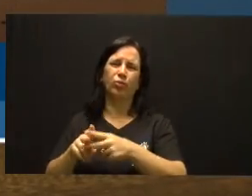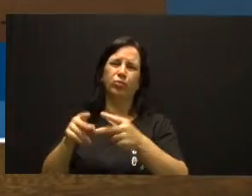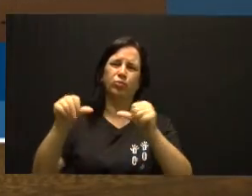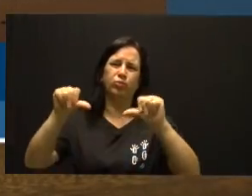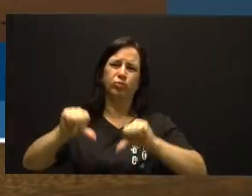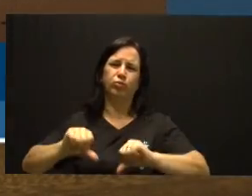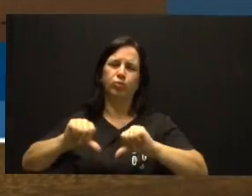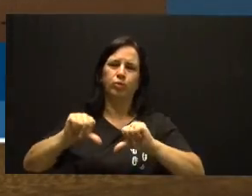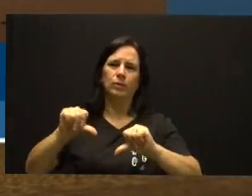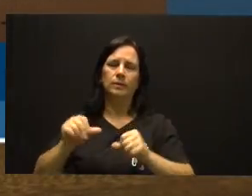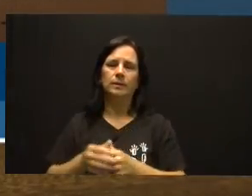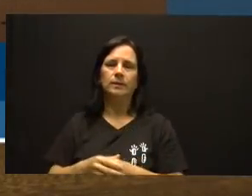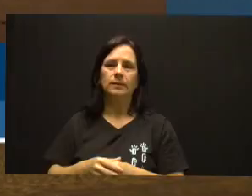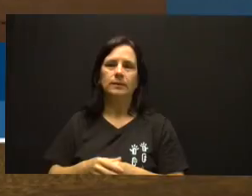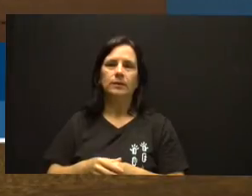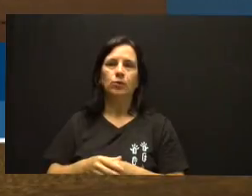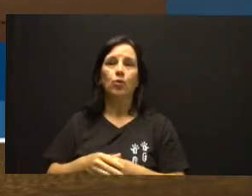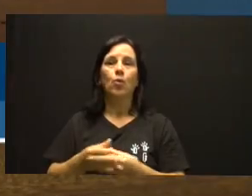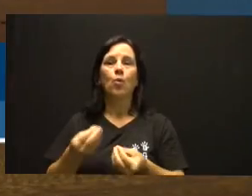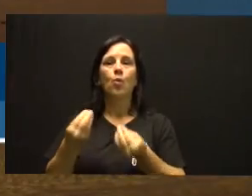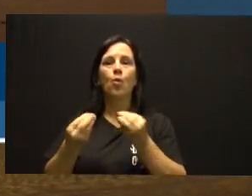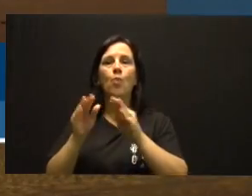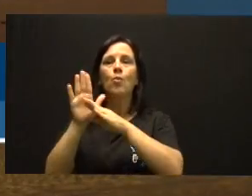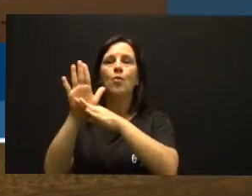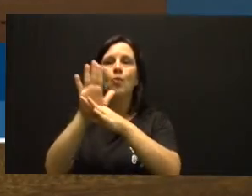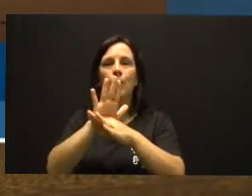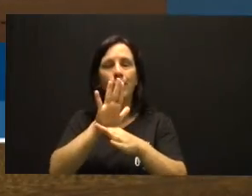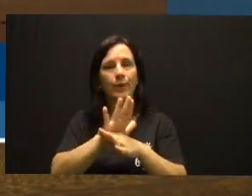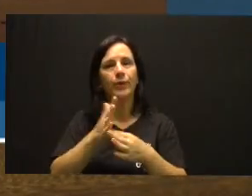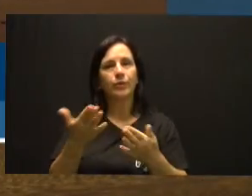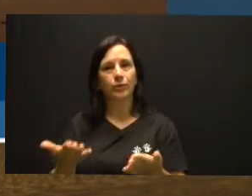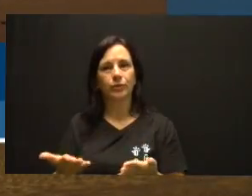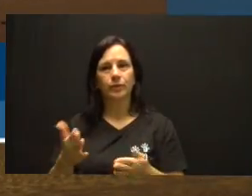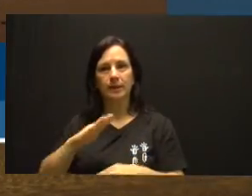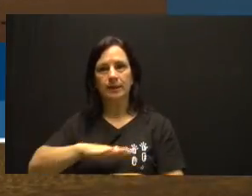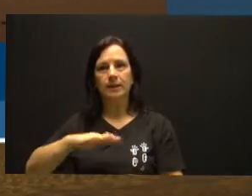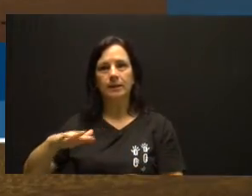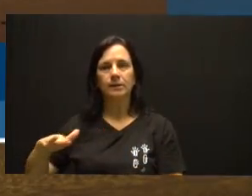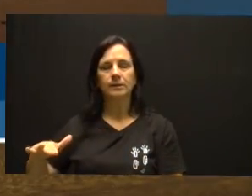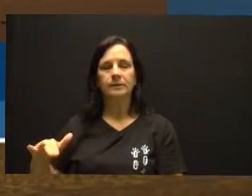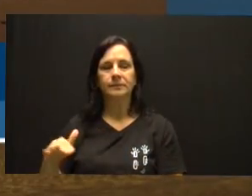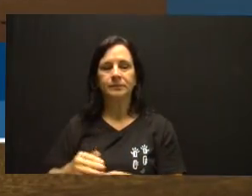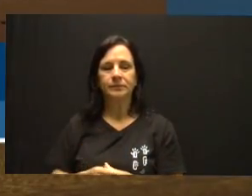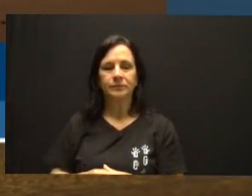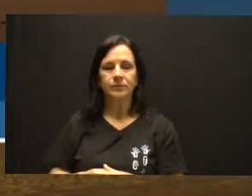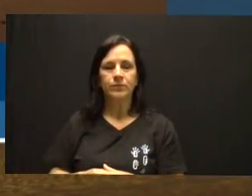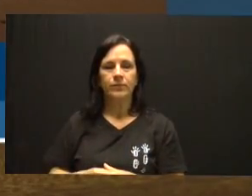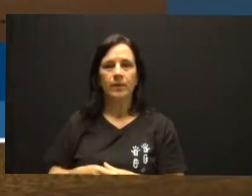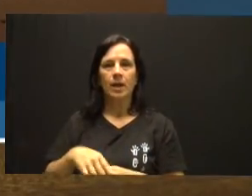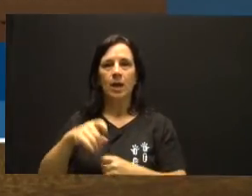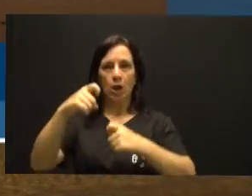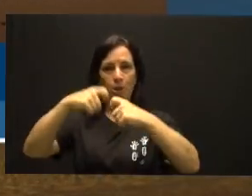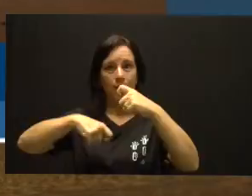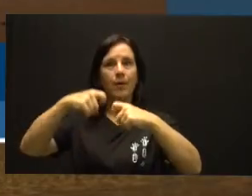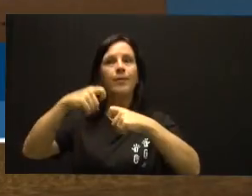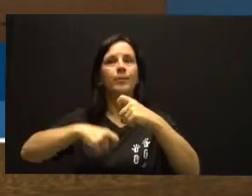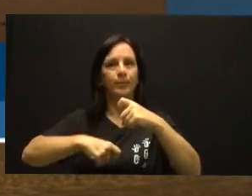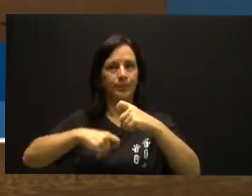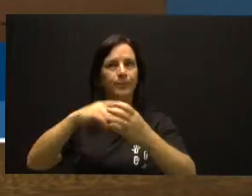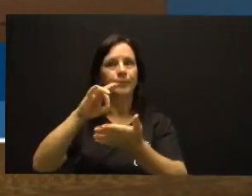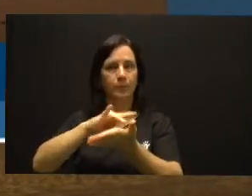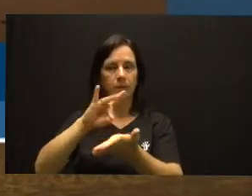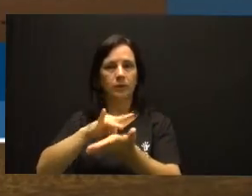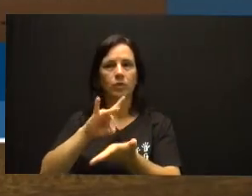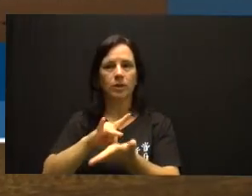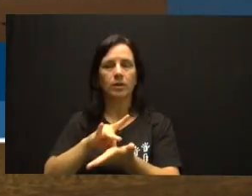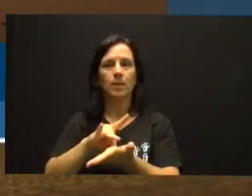não tem nada. E como atender essas necessidades? Afinal, abuso é coisa séria, é